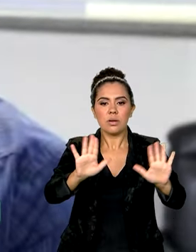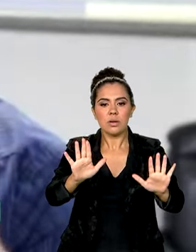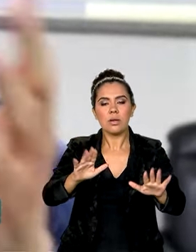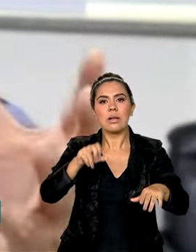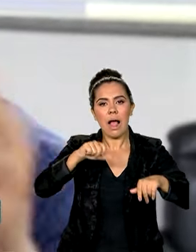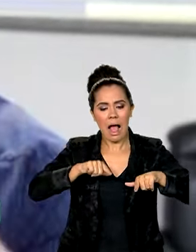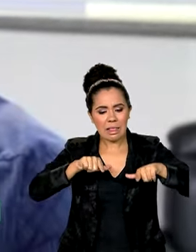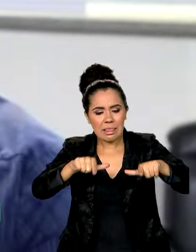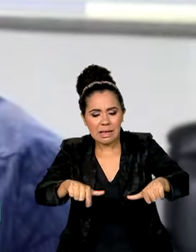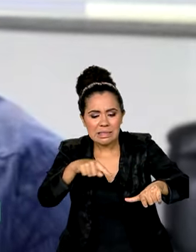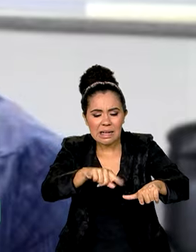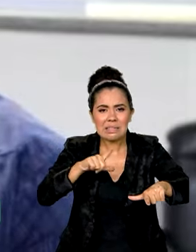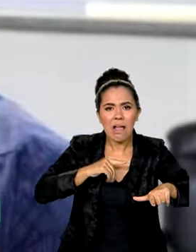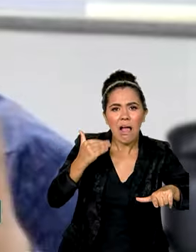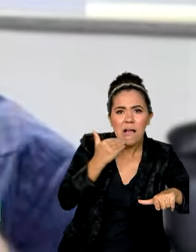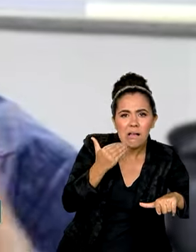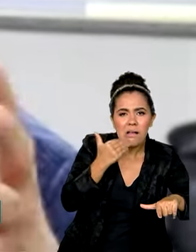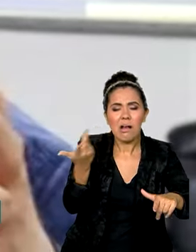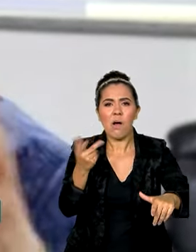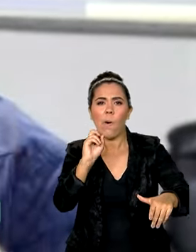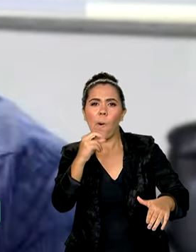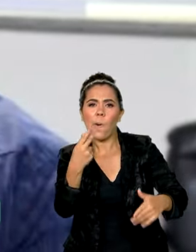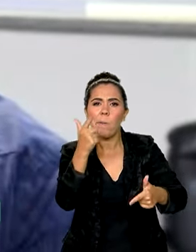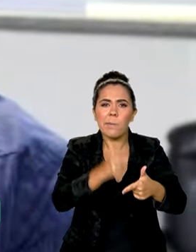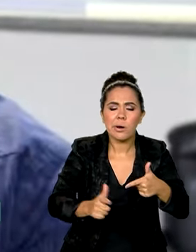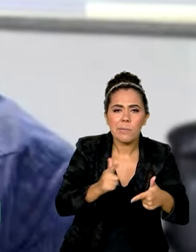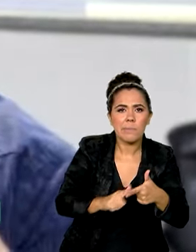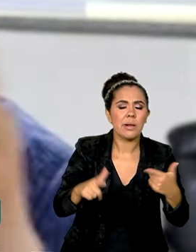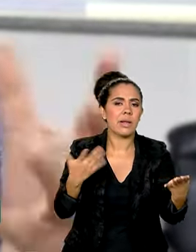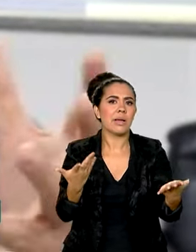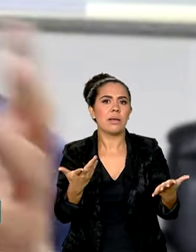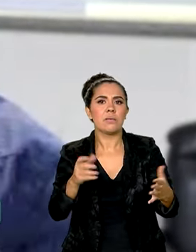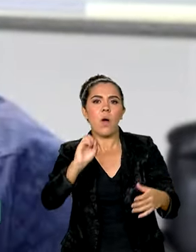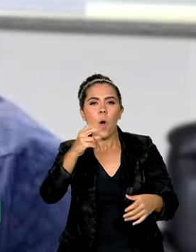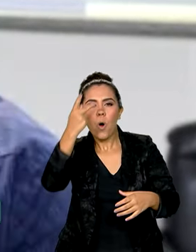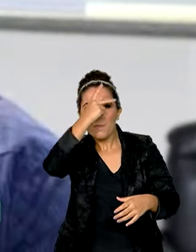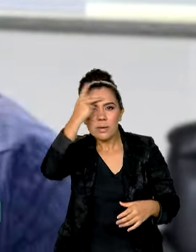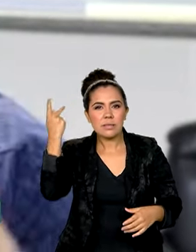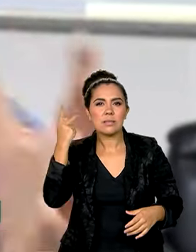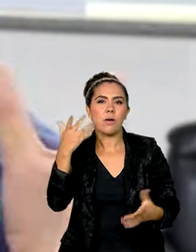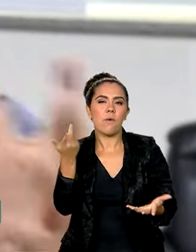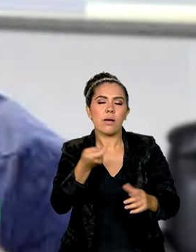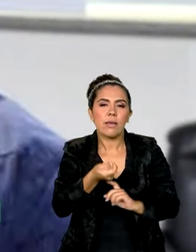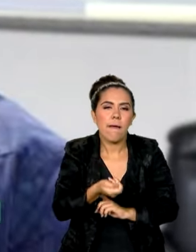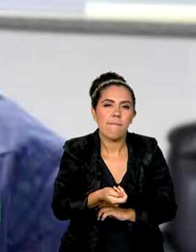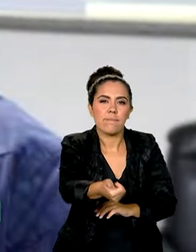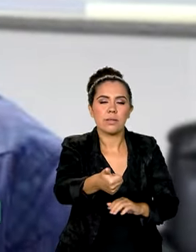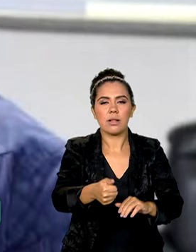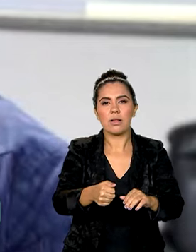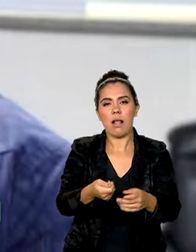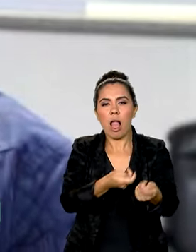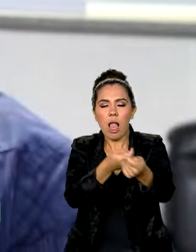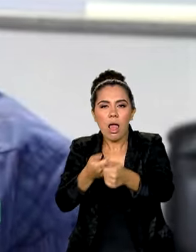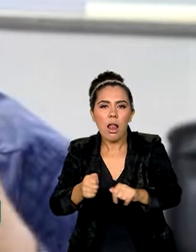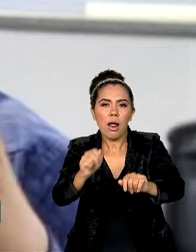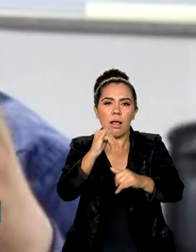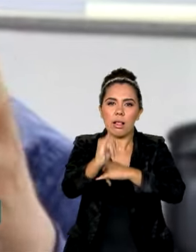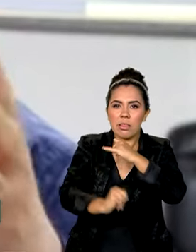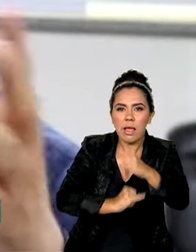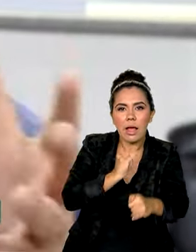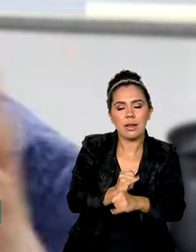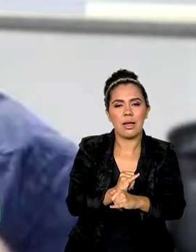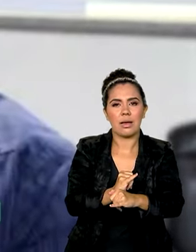algum problema, não peguem atestados que muitas vezes algum oportunista oferece na web, oferece aí na internet,